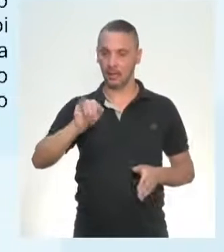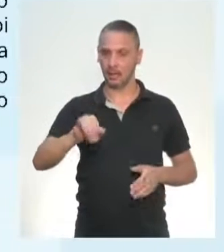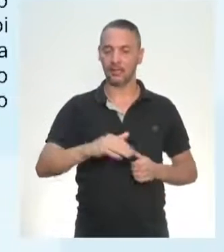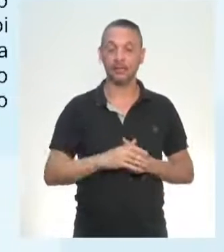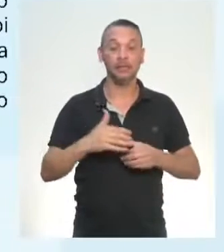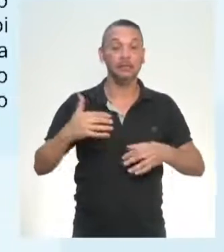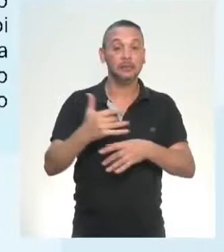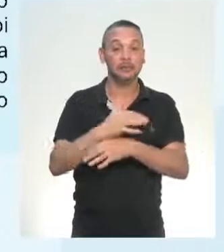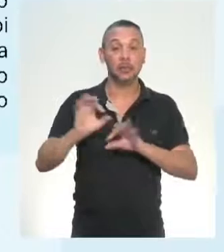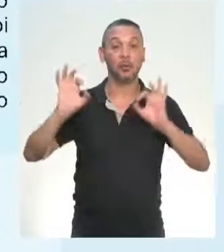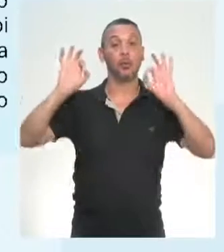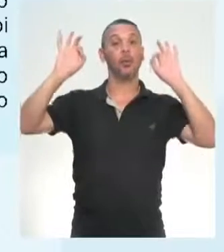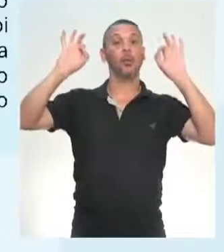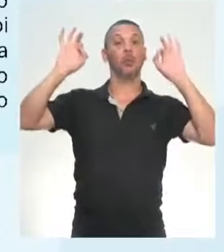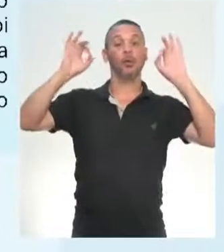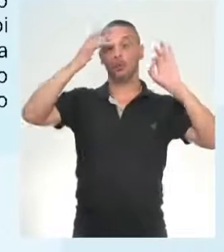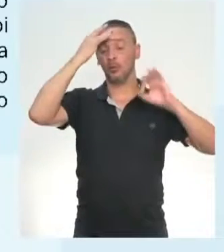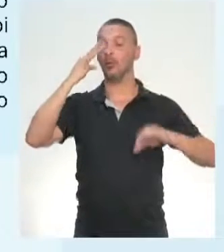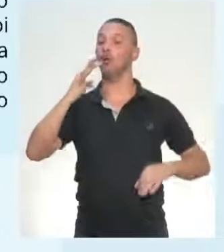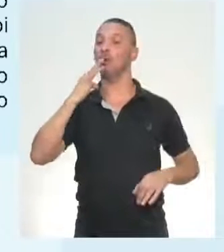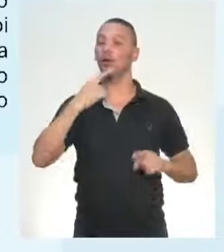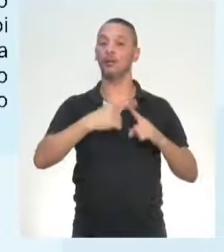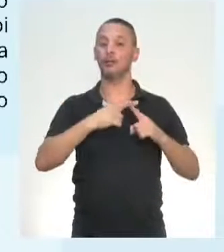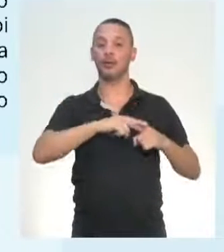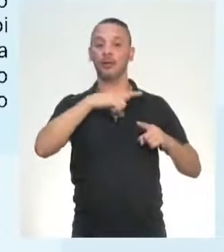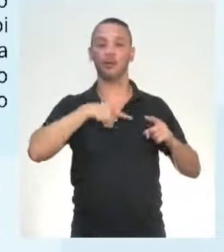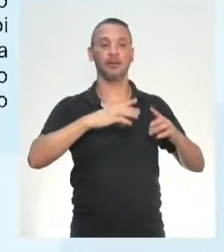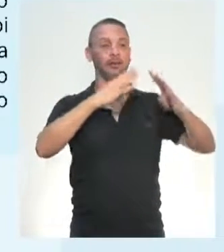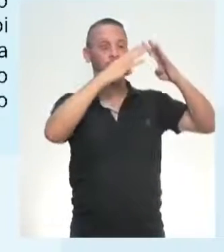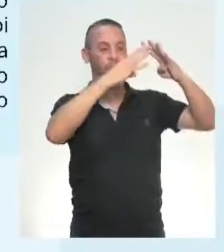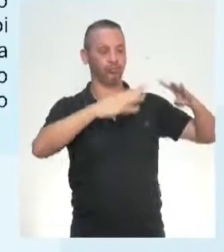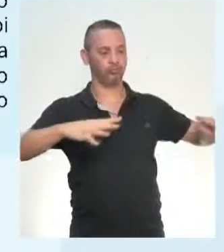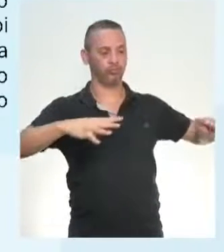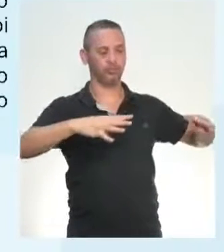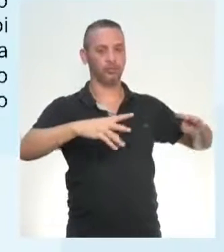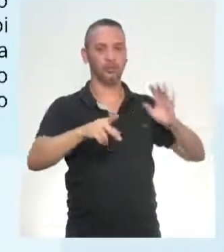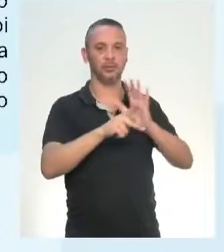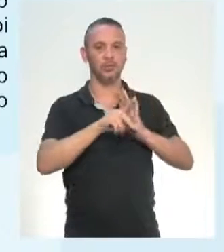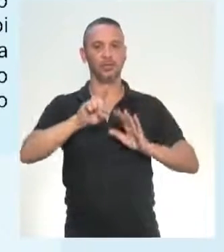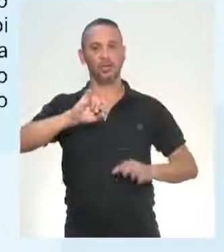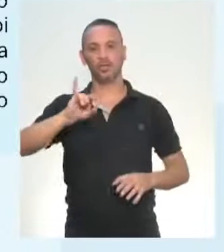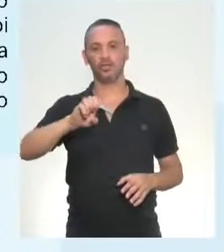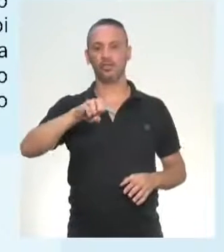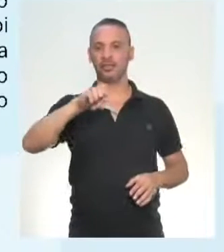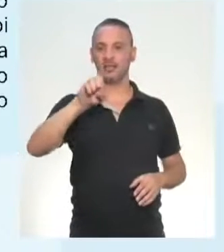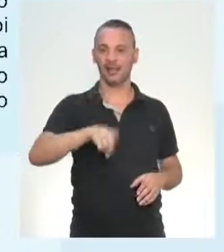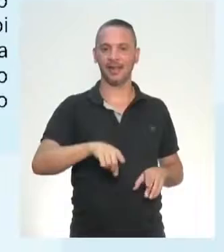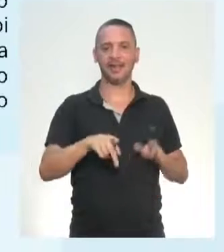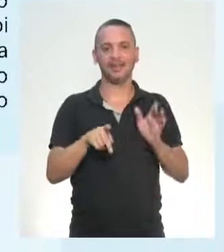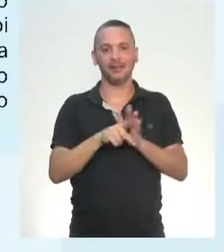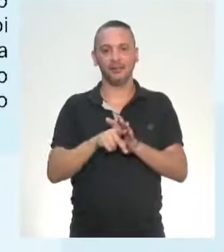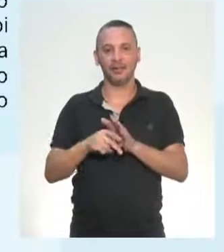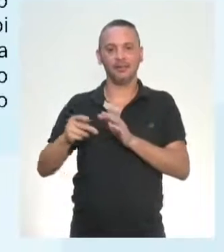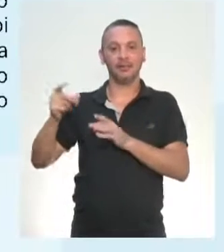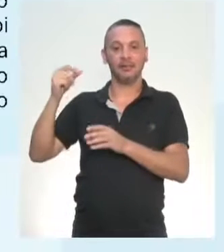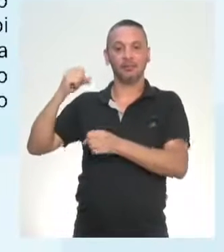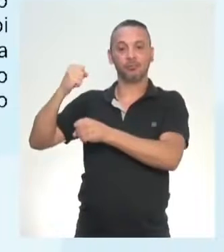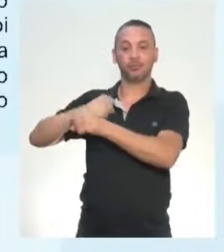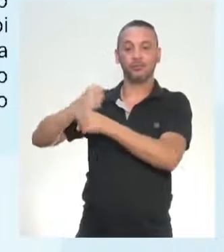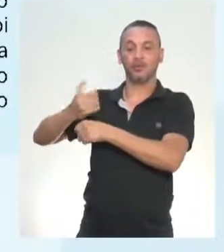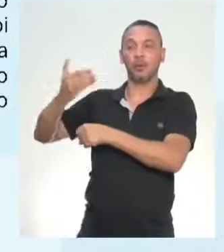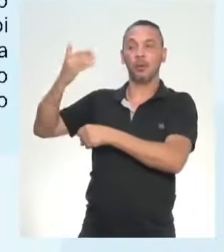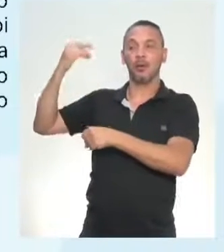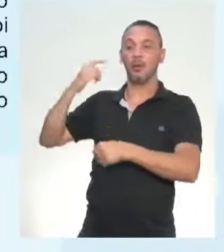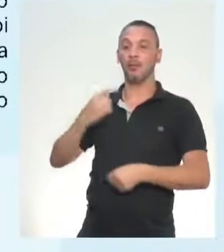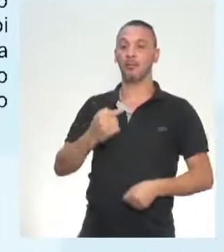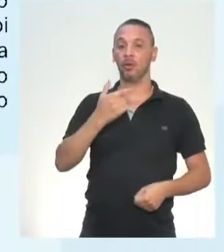é famosa pela grande mesquita de Djenné, originalmente construída em 1220